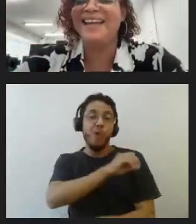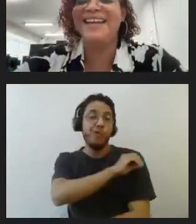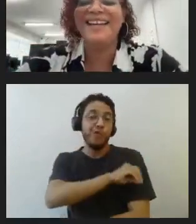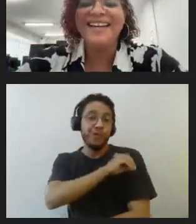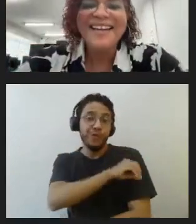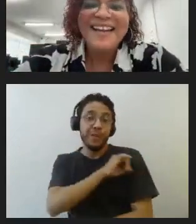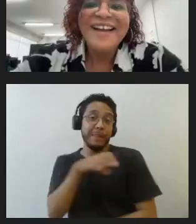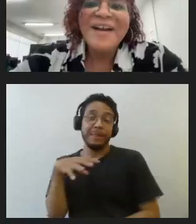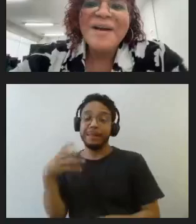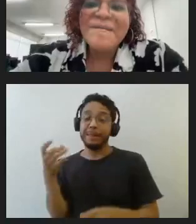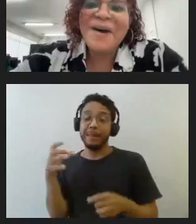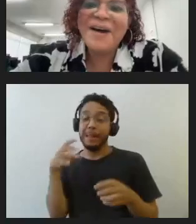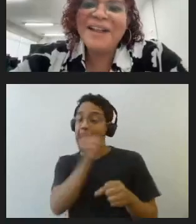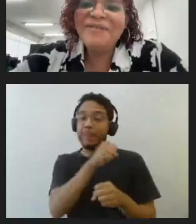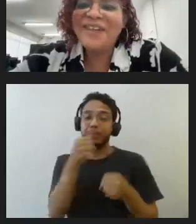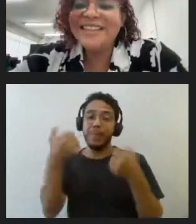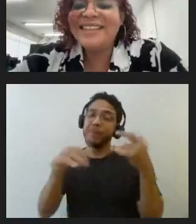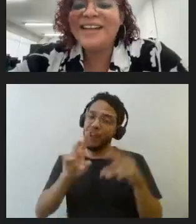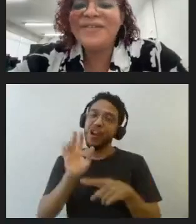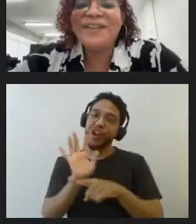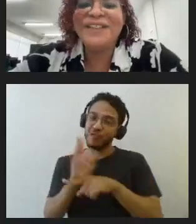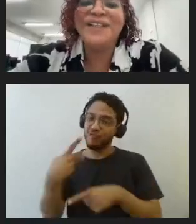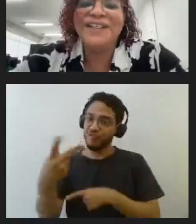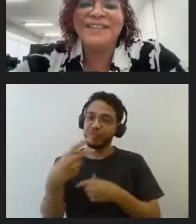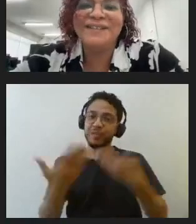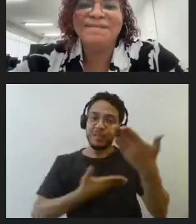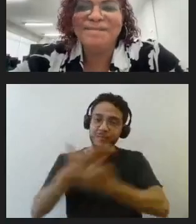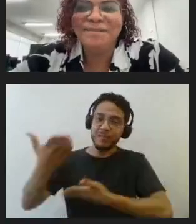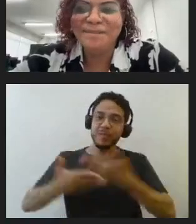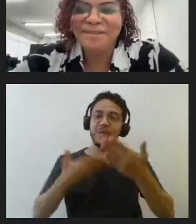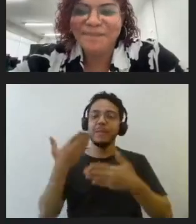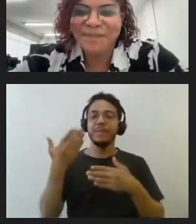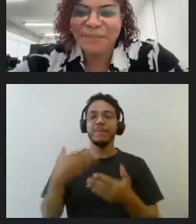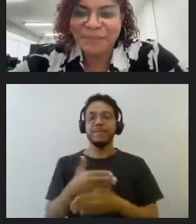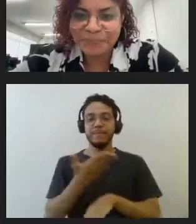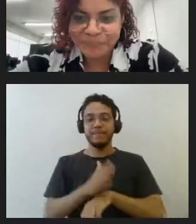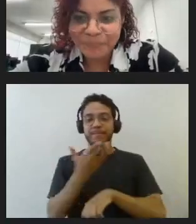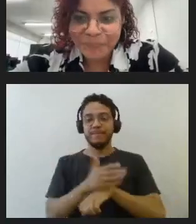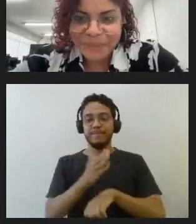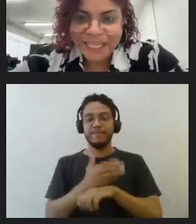rápido. Pode passar, professor.